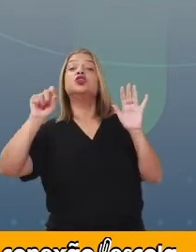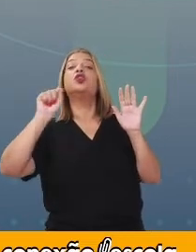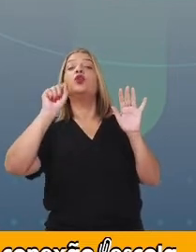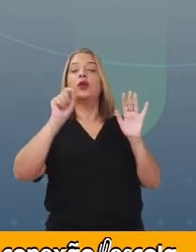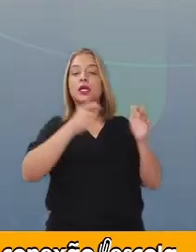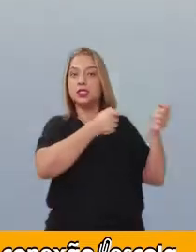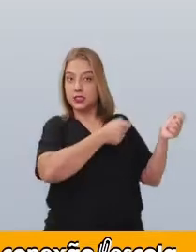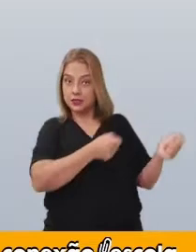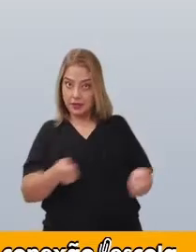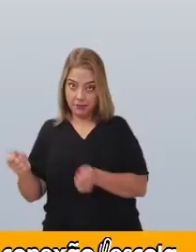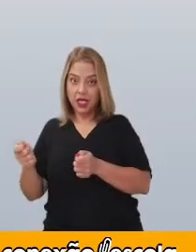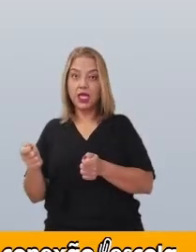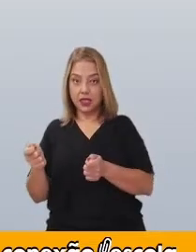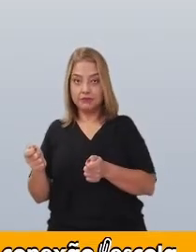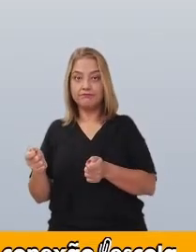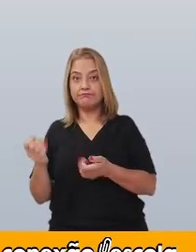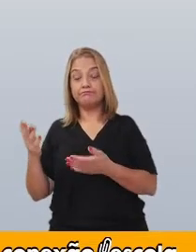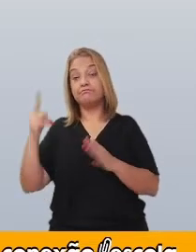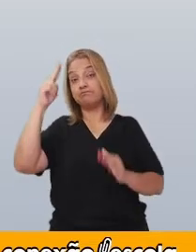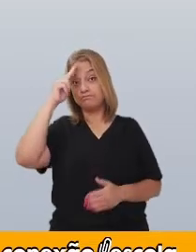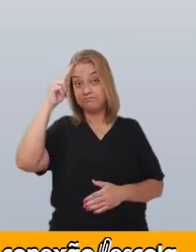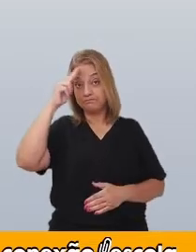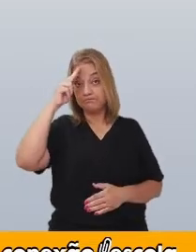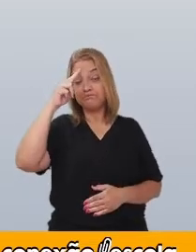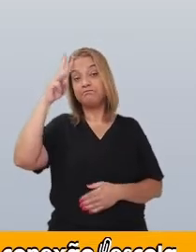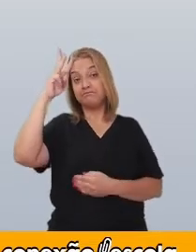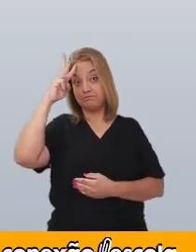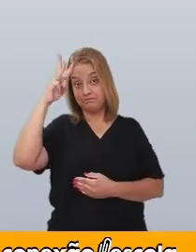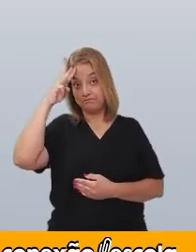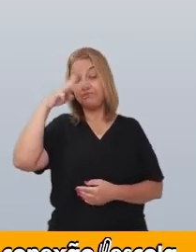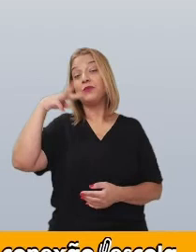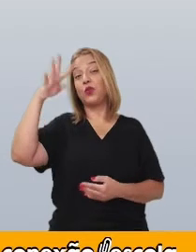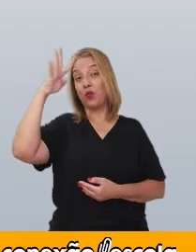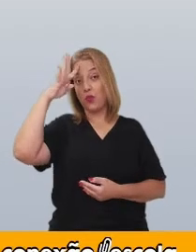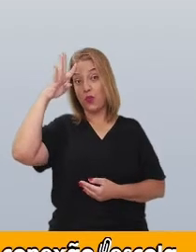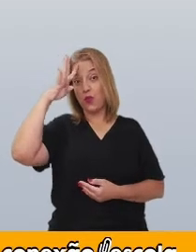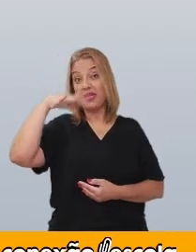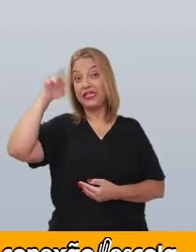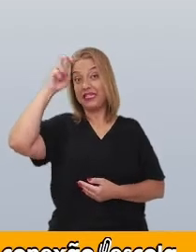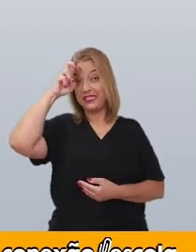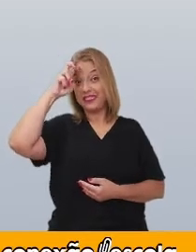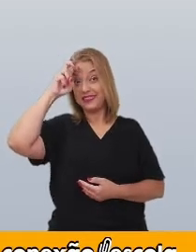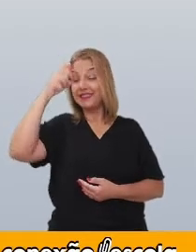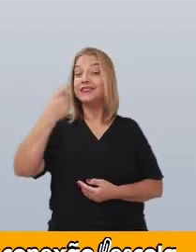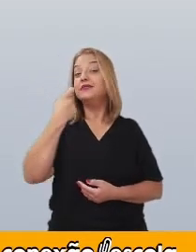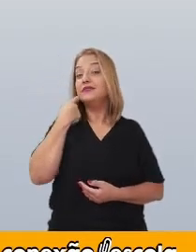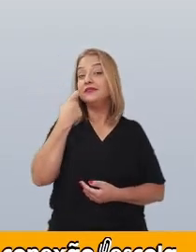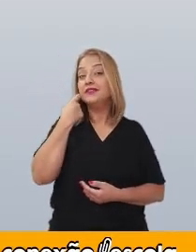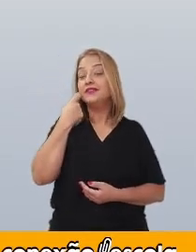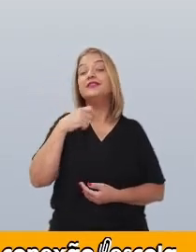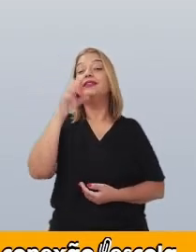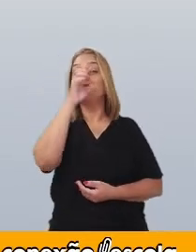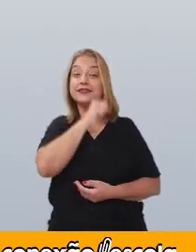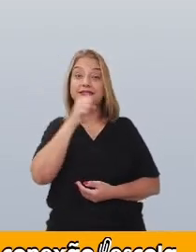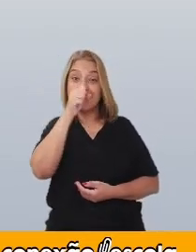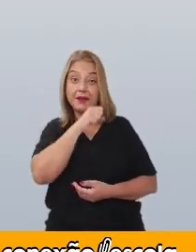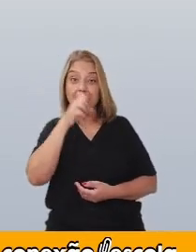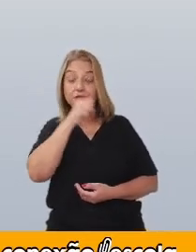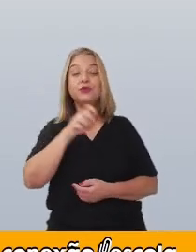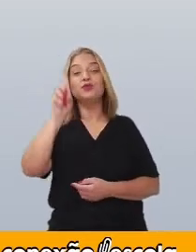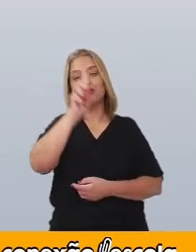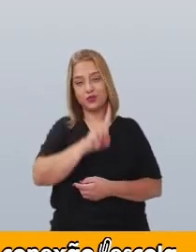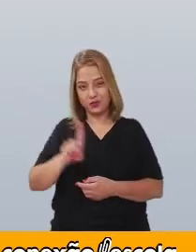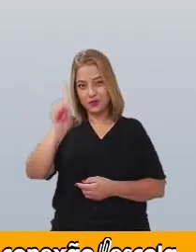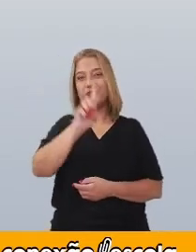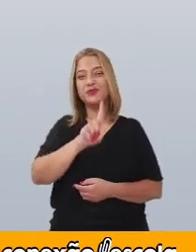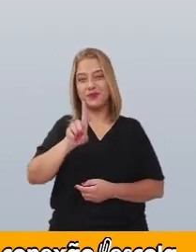uma semana. Segunda-feira, terça-feira, quarta-feira, quinta-feira, sexta-feira, sábado